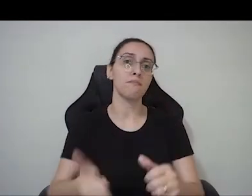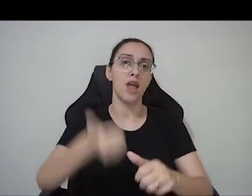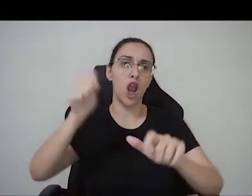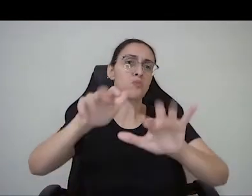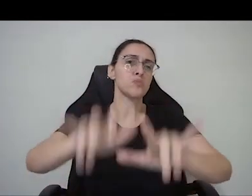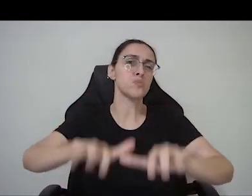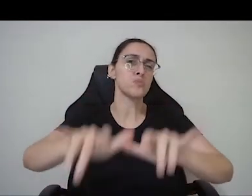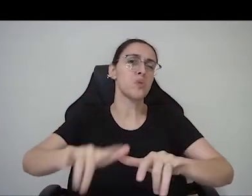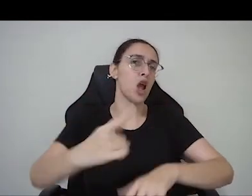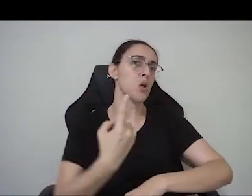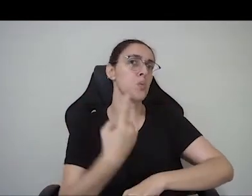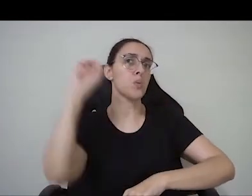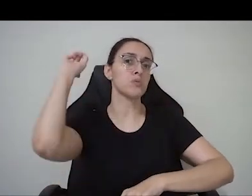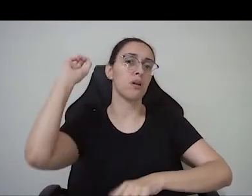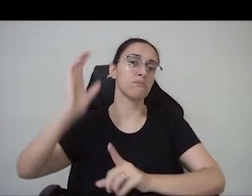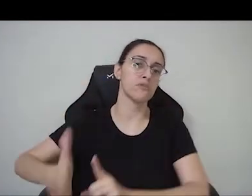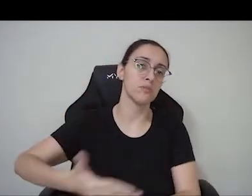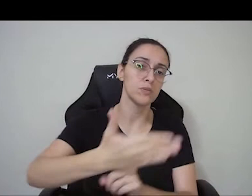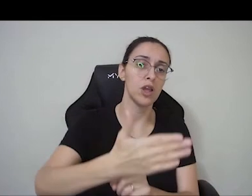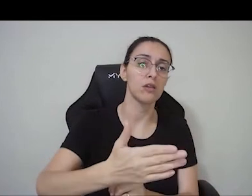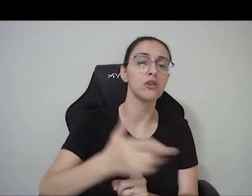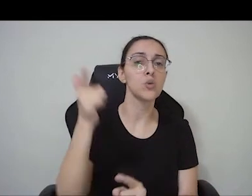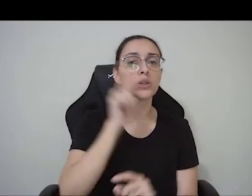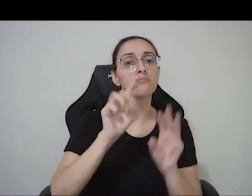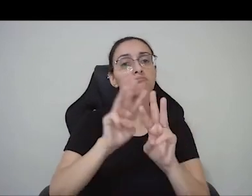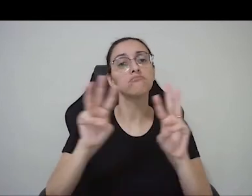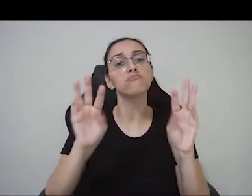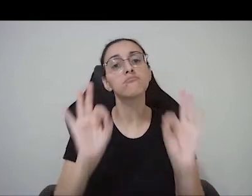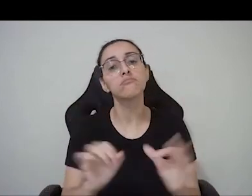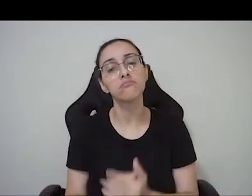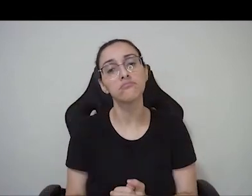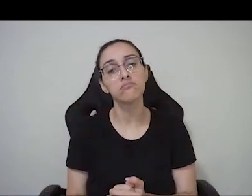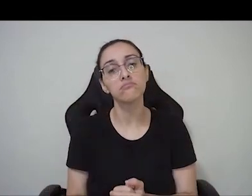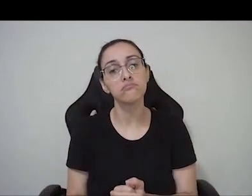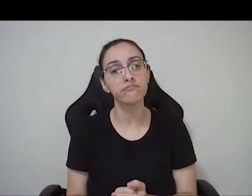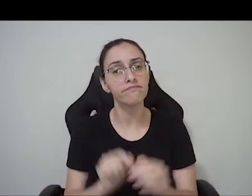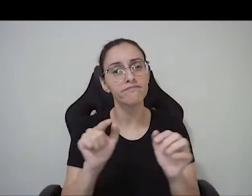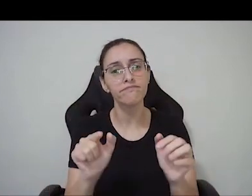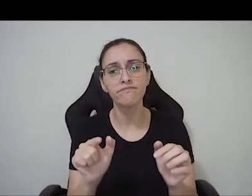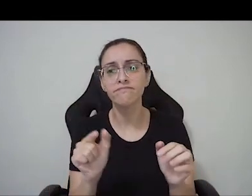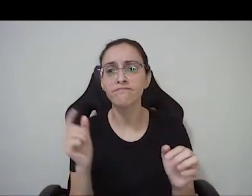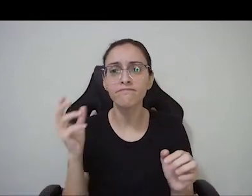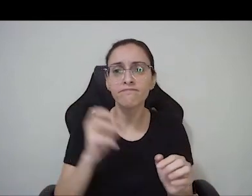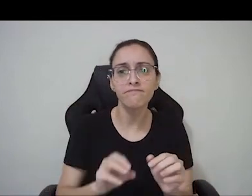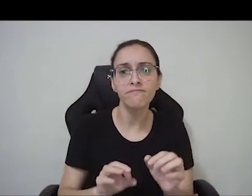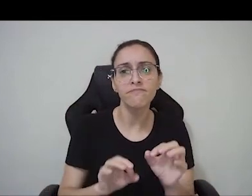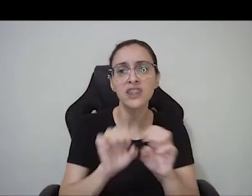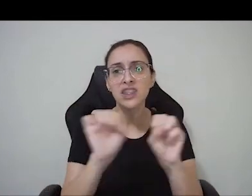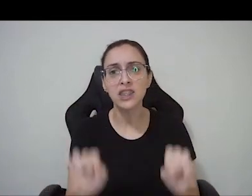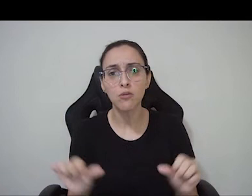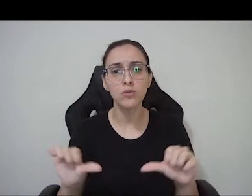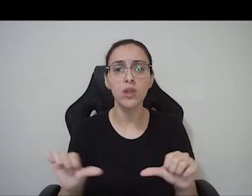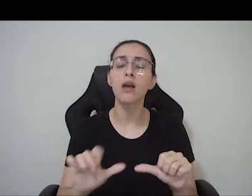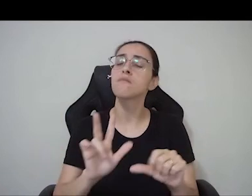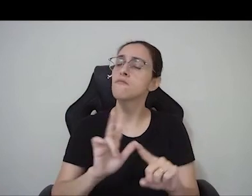última tecnologia e eu vou conseguir utilizar o site. Eu posso pegar o computador mais velhinho, com o sistema operacional ruim, e ele